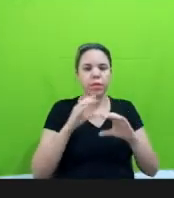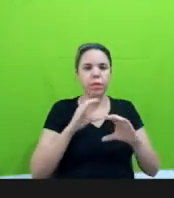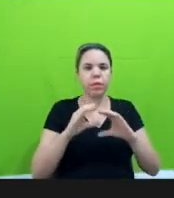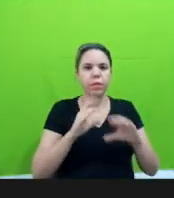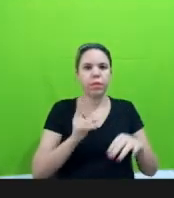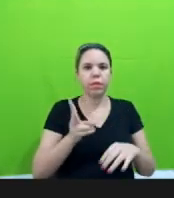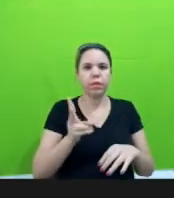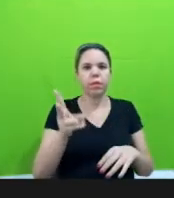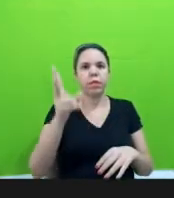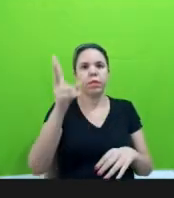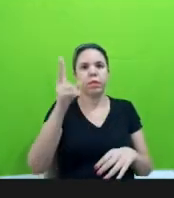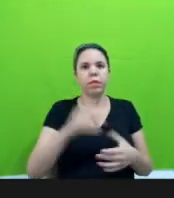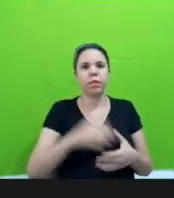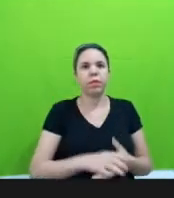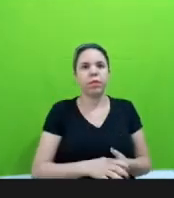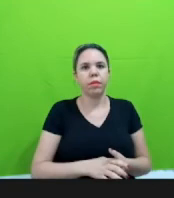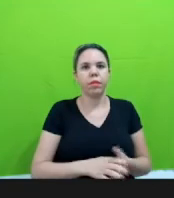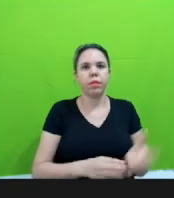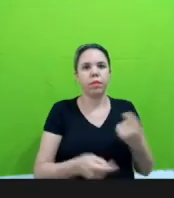constantemente com a administração pública.